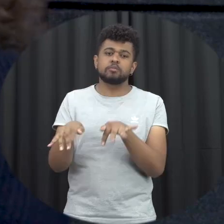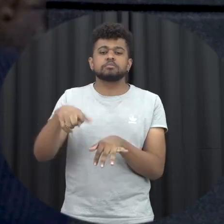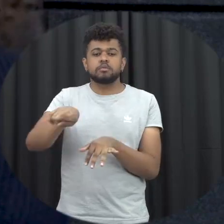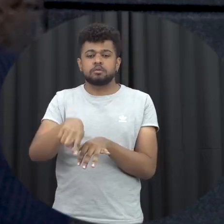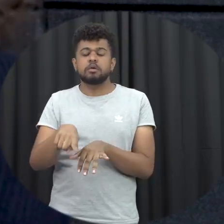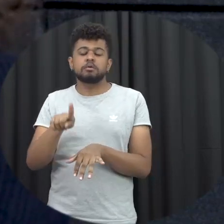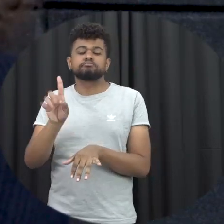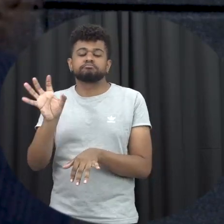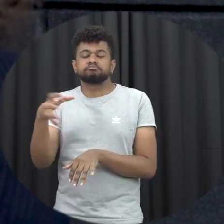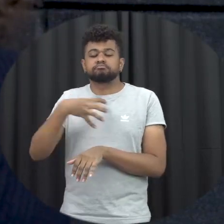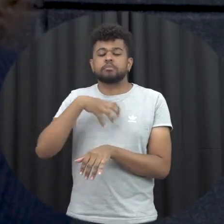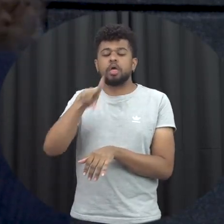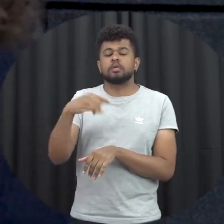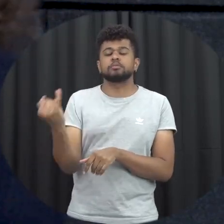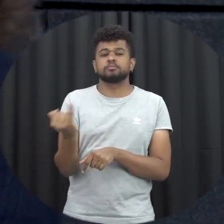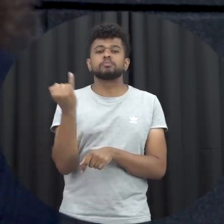tem sido bem importante.